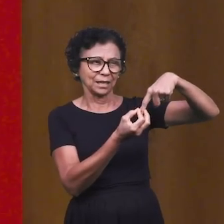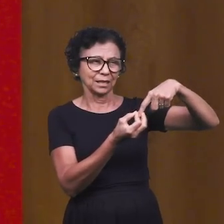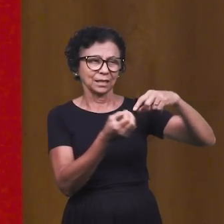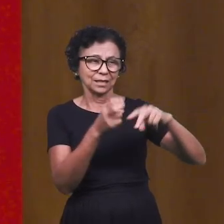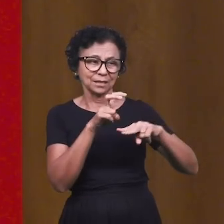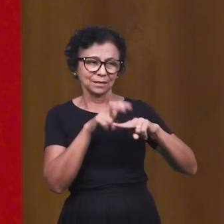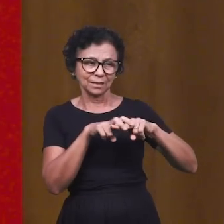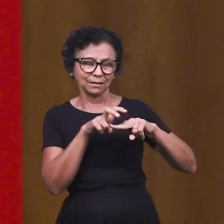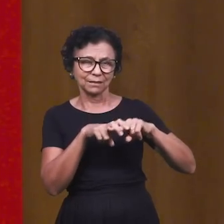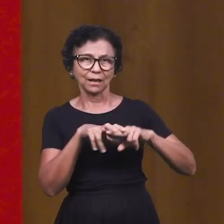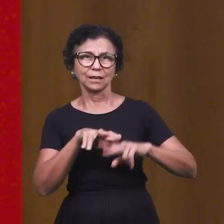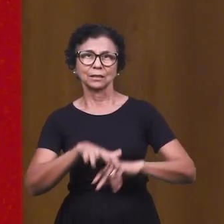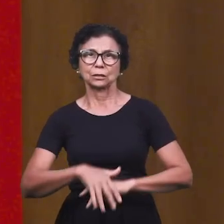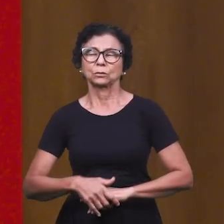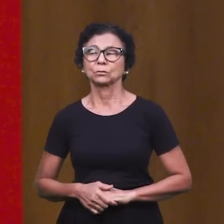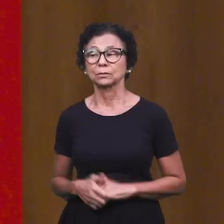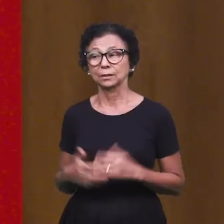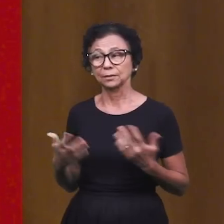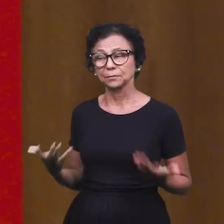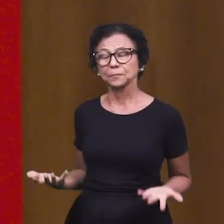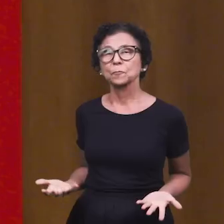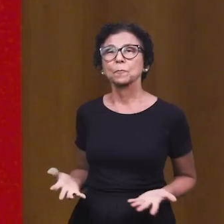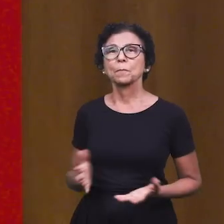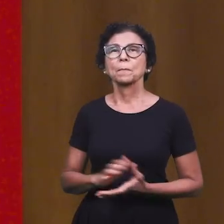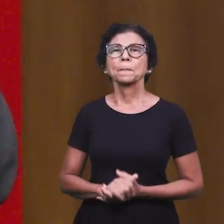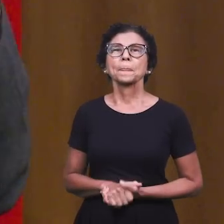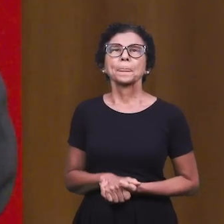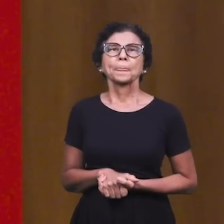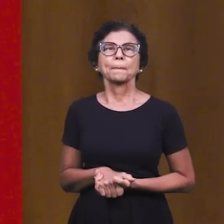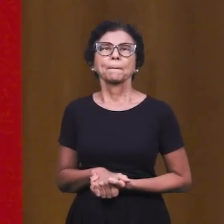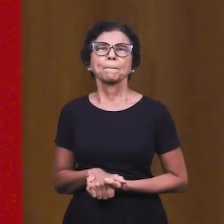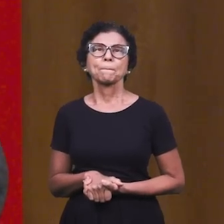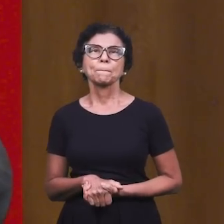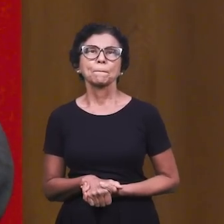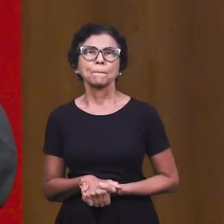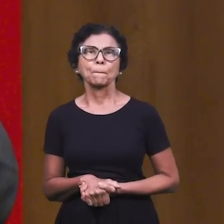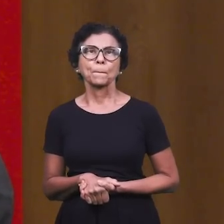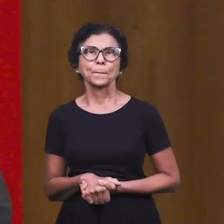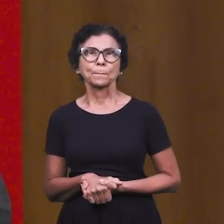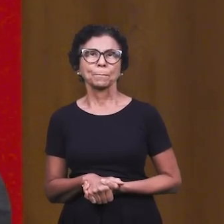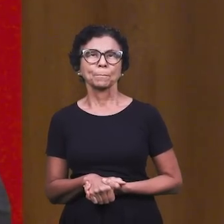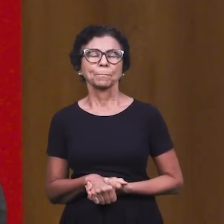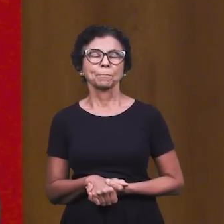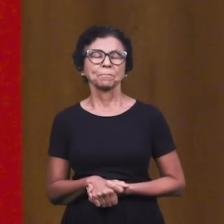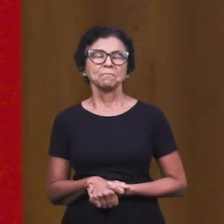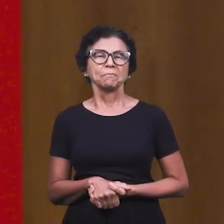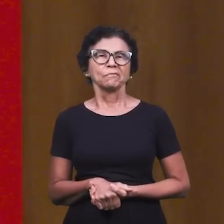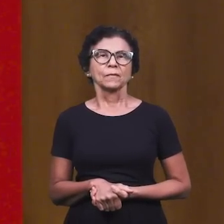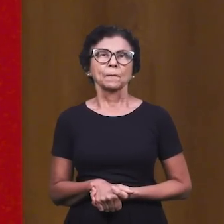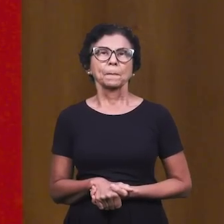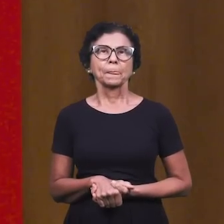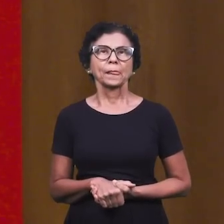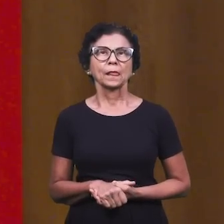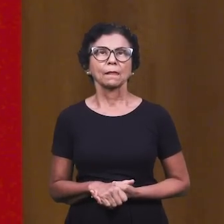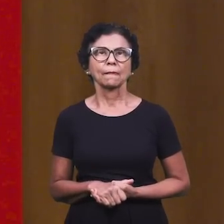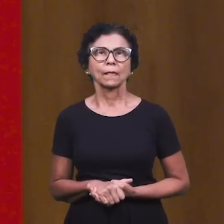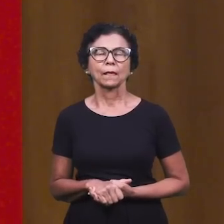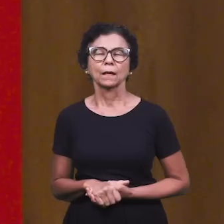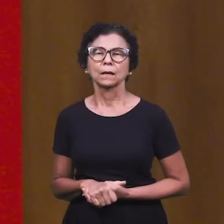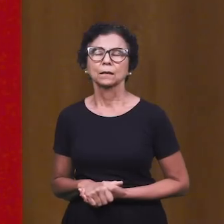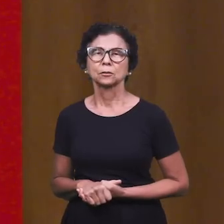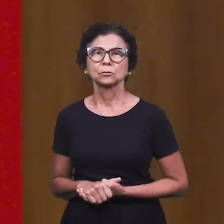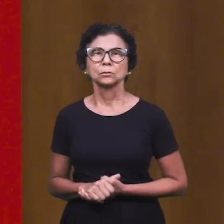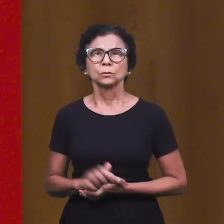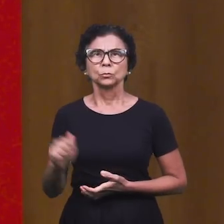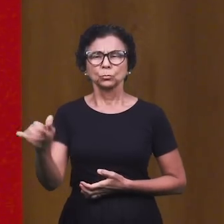extensão de todas, o maior reino de Israel, não é? E havia paz. Aliás, Salomão significa paz, né? Em